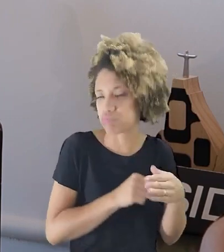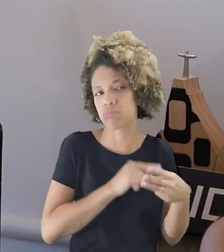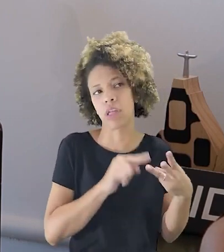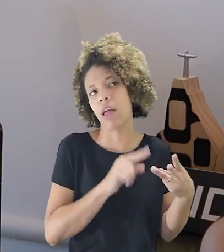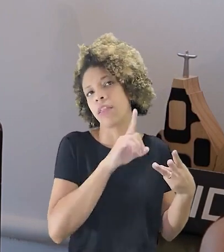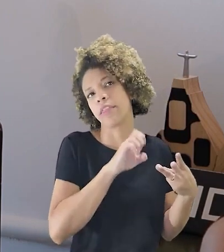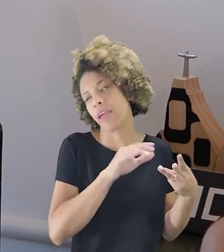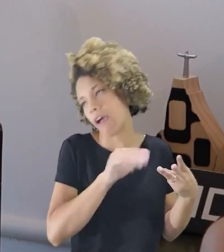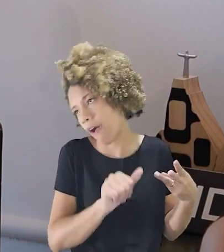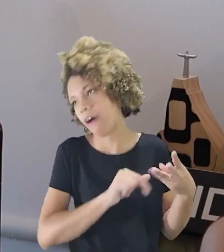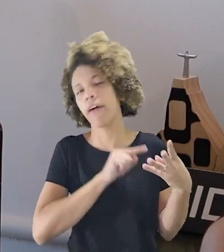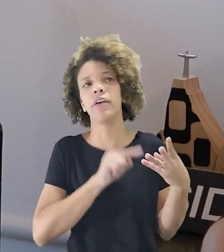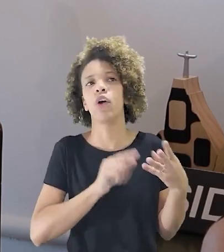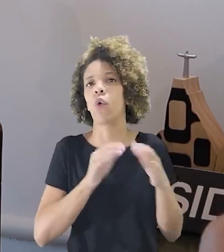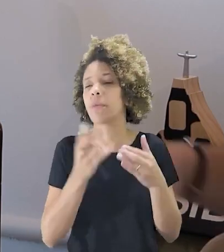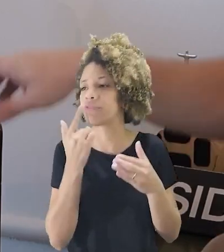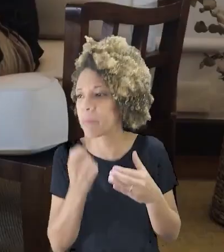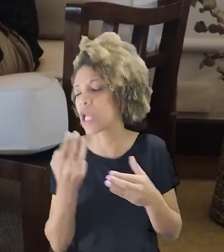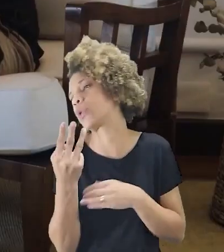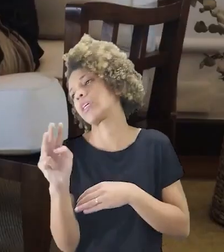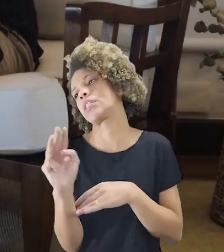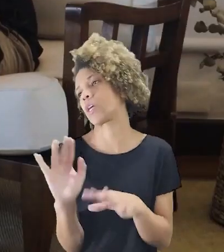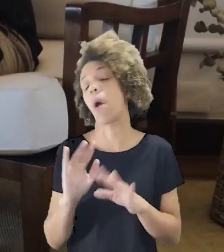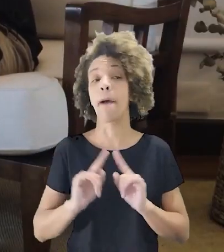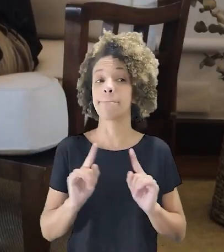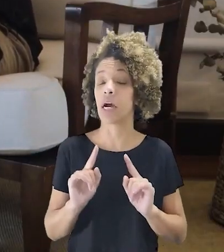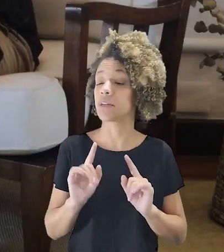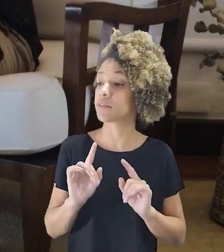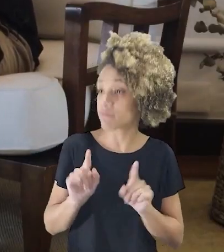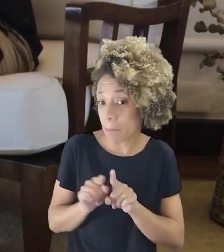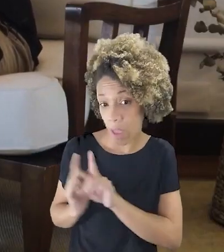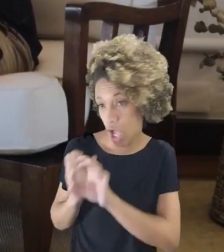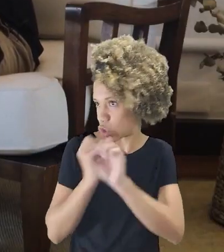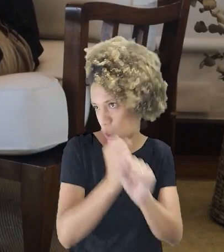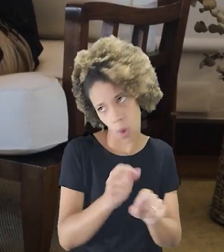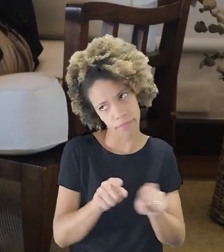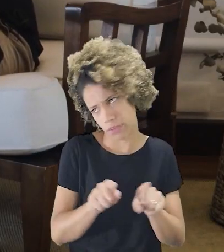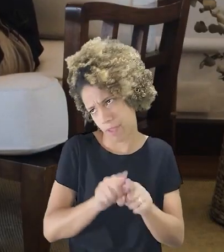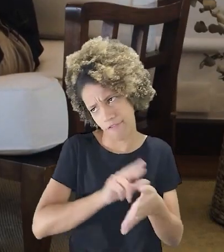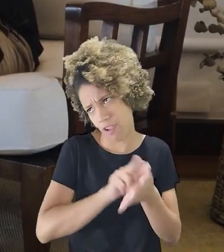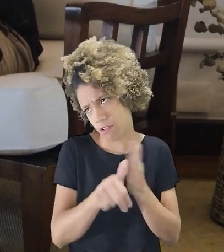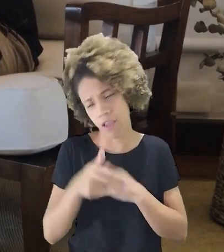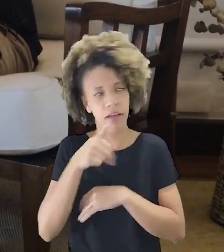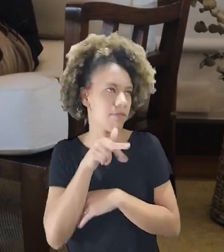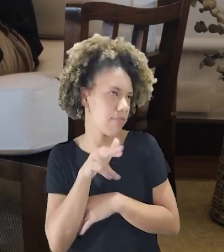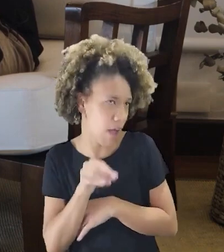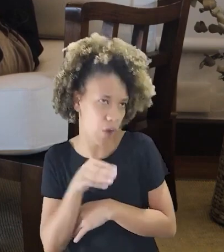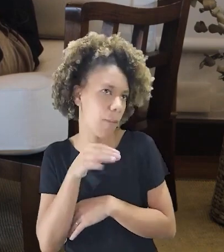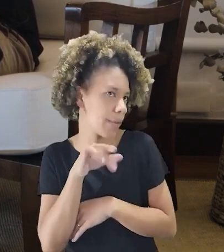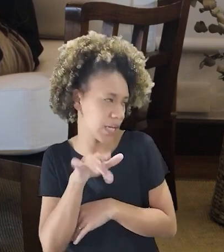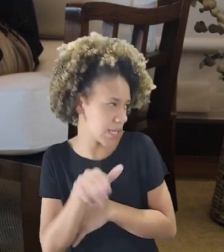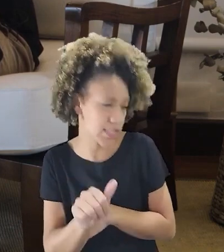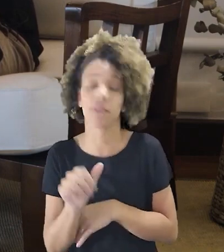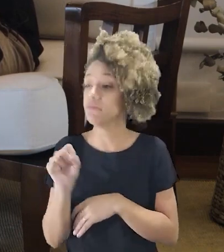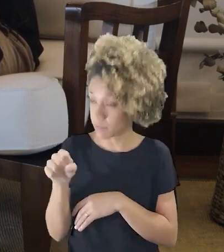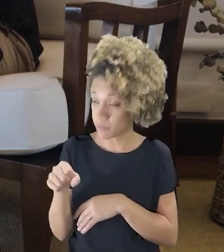Terceiro Comando... E Comando Vermelho. Mas como que existe? Milícia não é só uma também, tá, Maurício? Uhum. São várias milícias. Isso é a narco-milícia que você falou. E aí